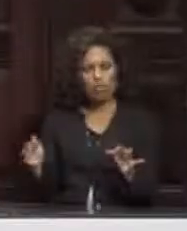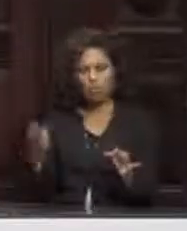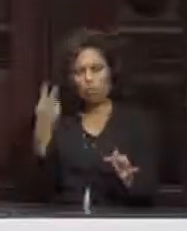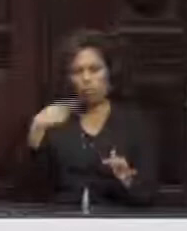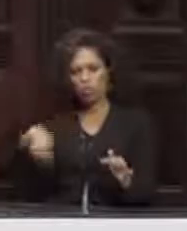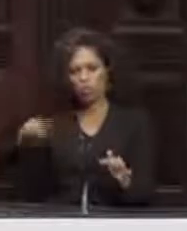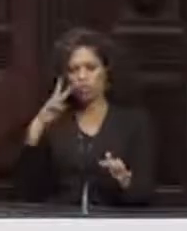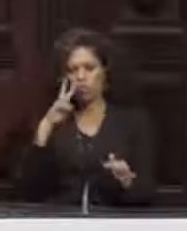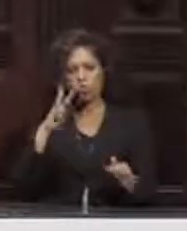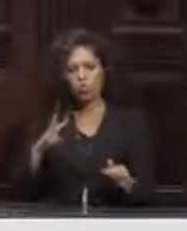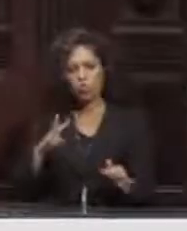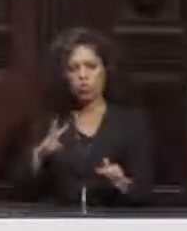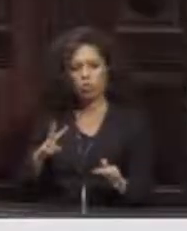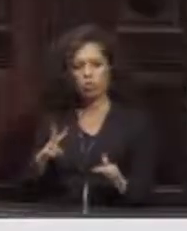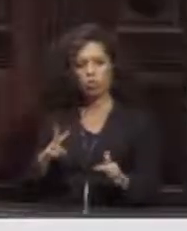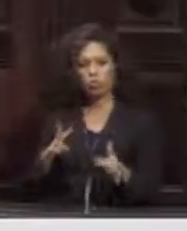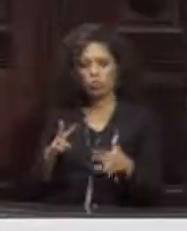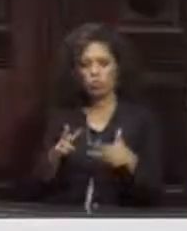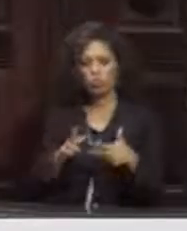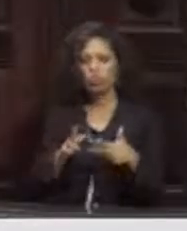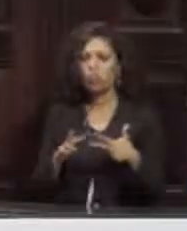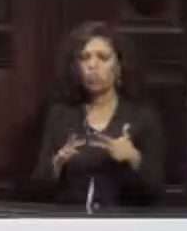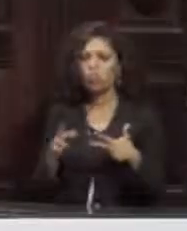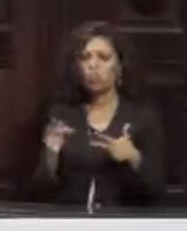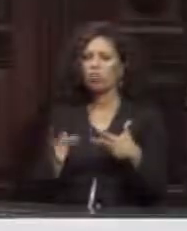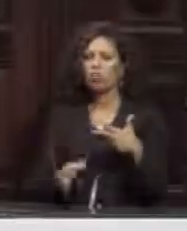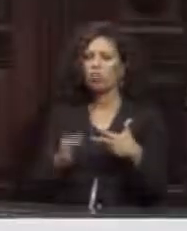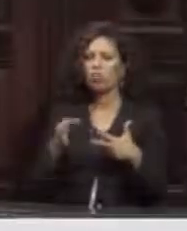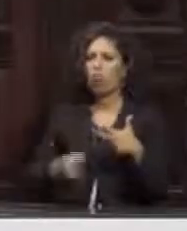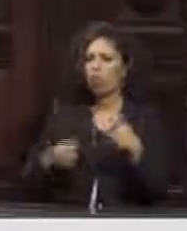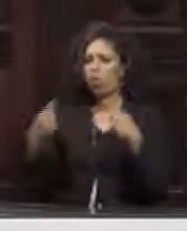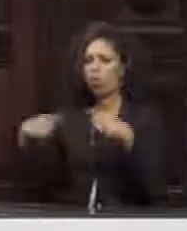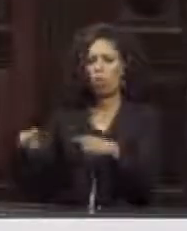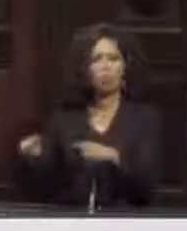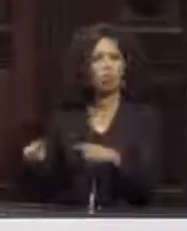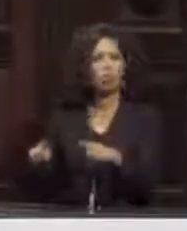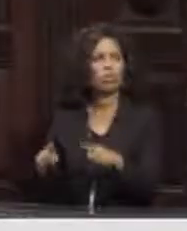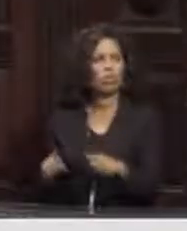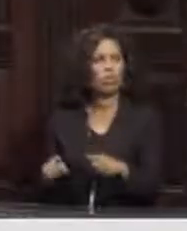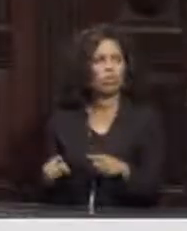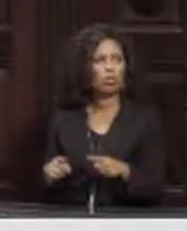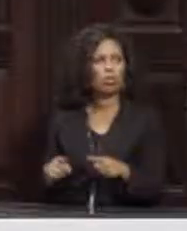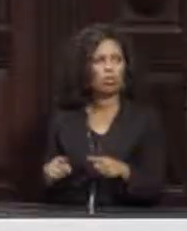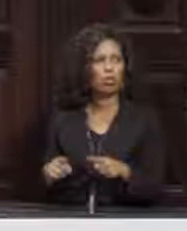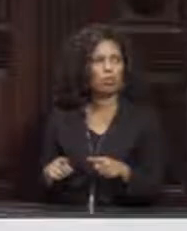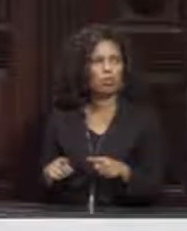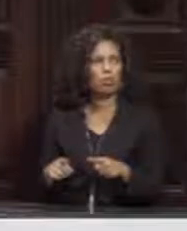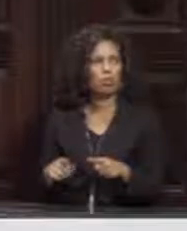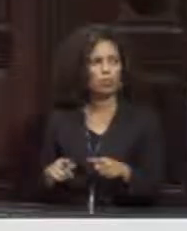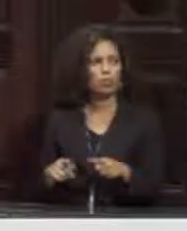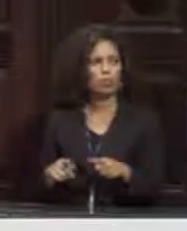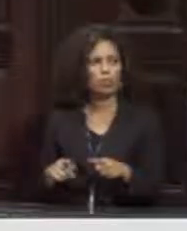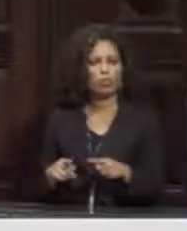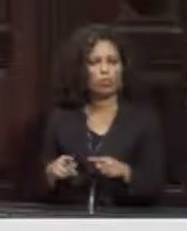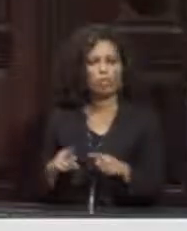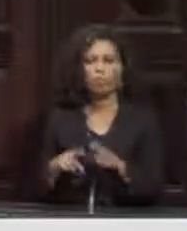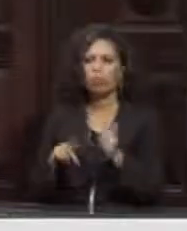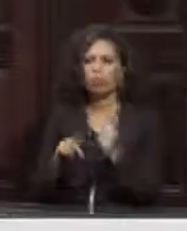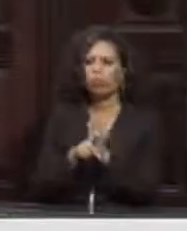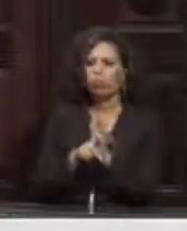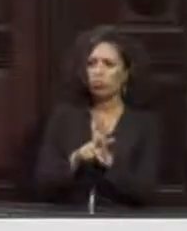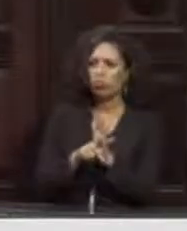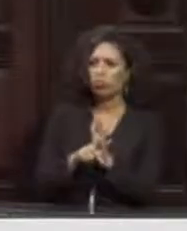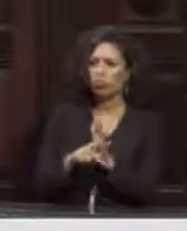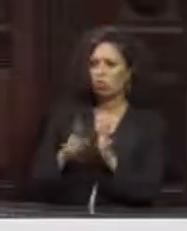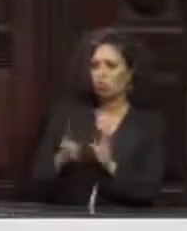do Tribunal de Justiça, que não foi cumprida. O processo continua em andamento. E